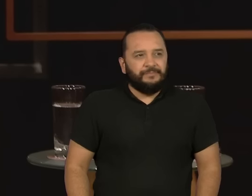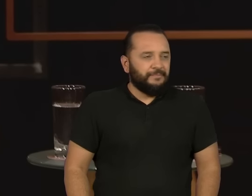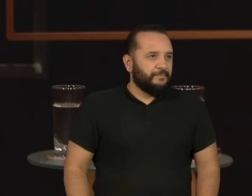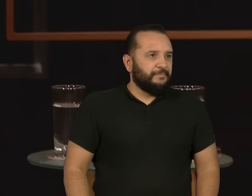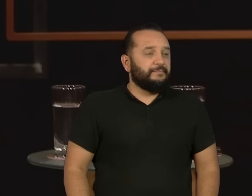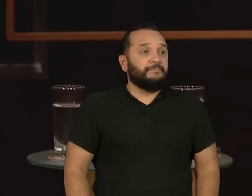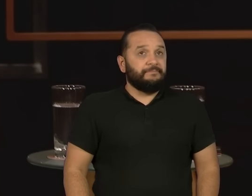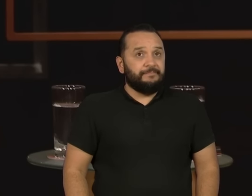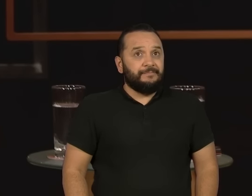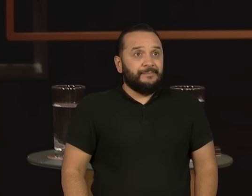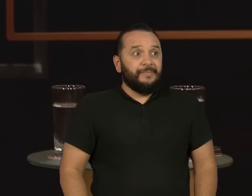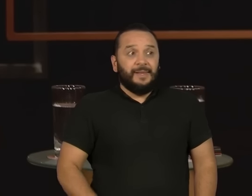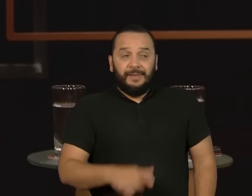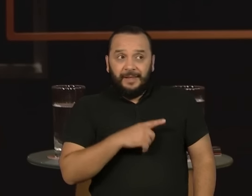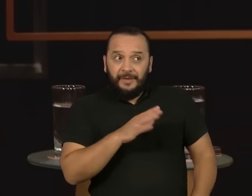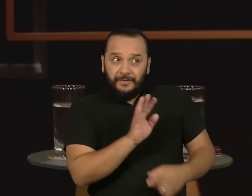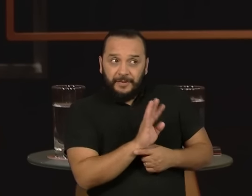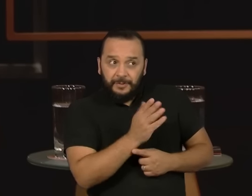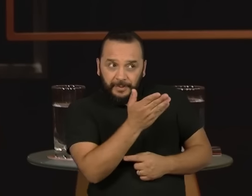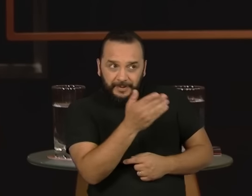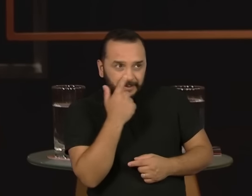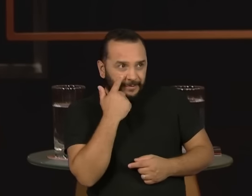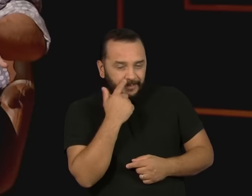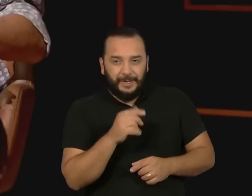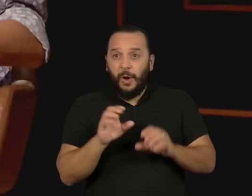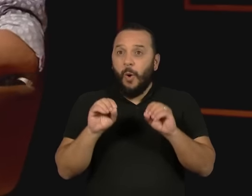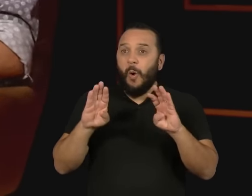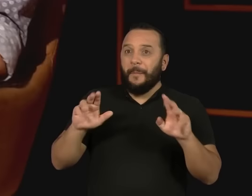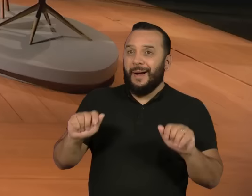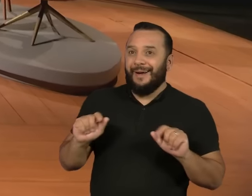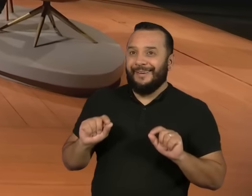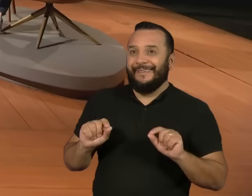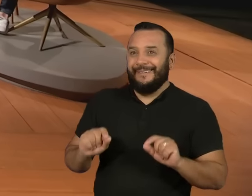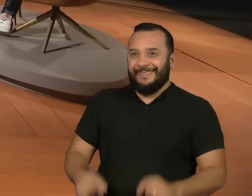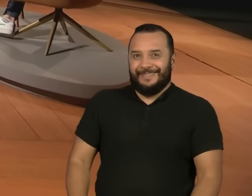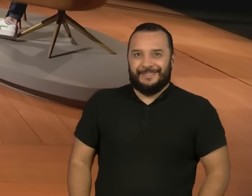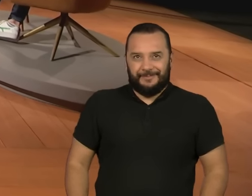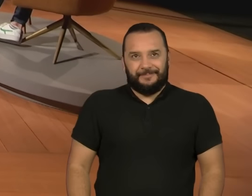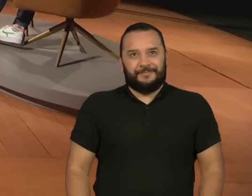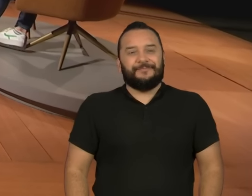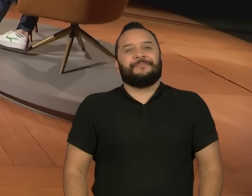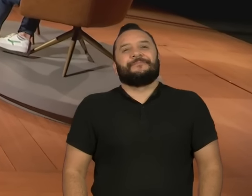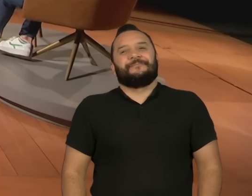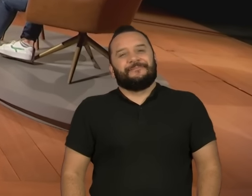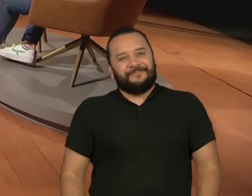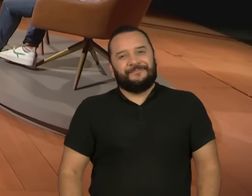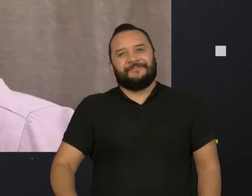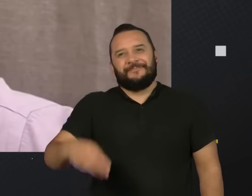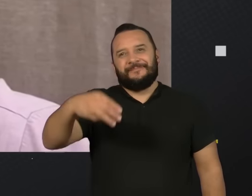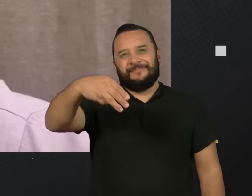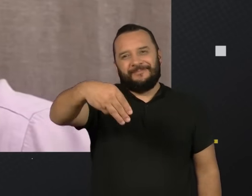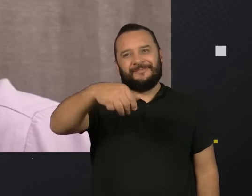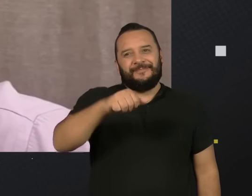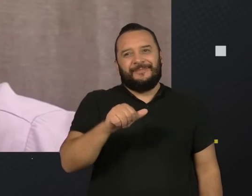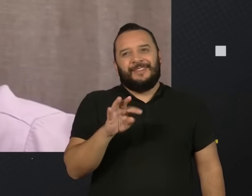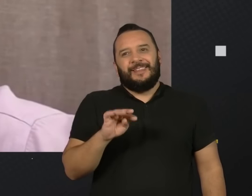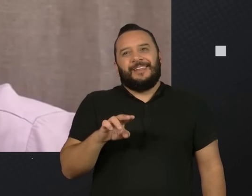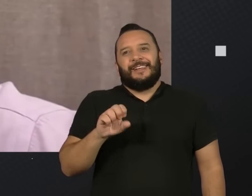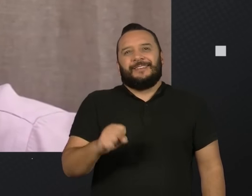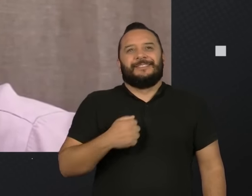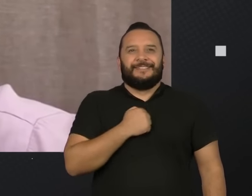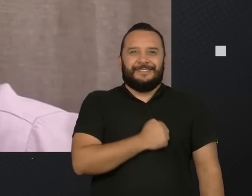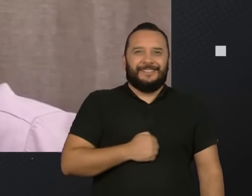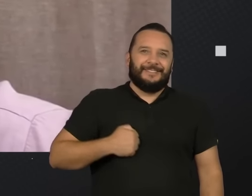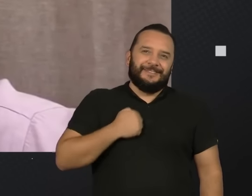Perfeito. Temos mais um depoimento para você, Matheus. Oba! Quem será? Matheus, querido, que saudade. Essa é